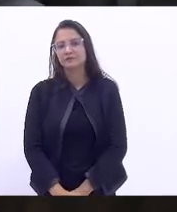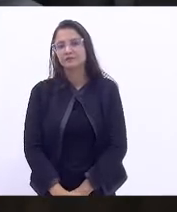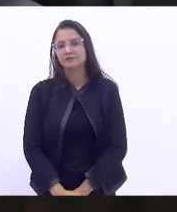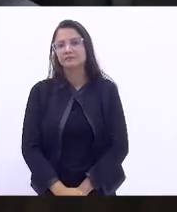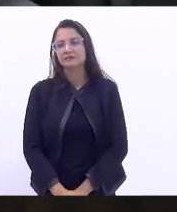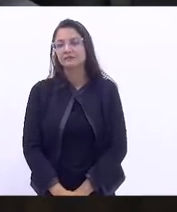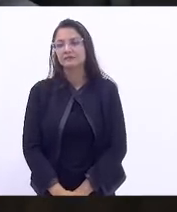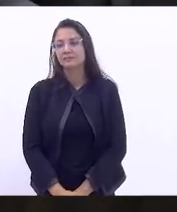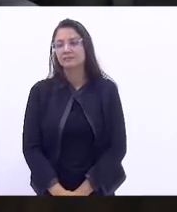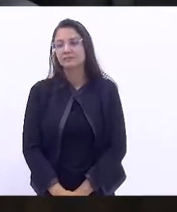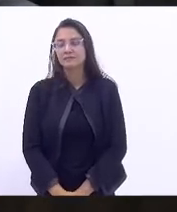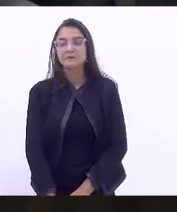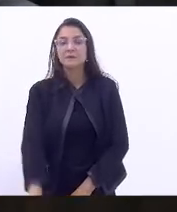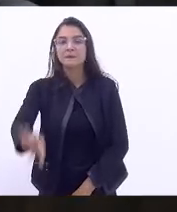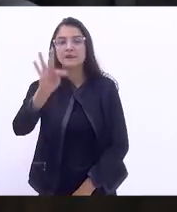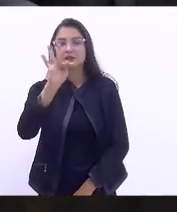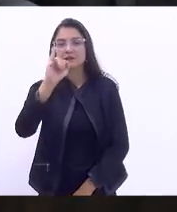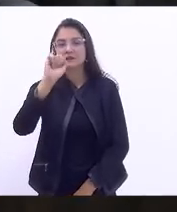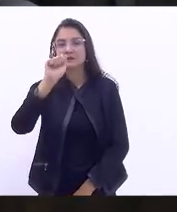Deputado Tiago Pampolha.